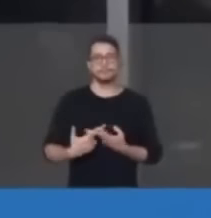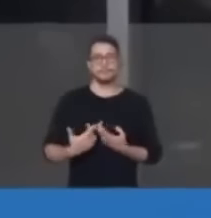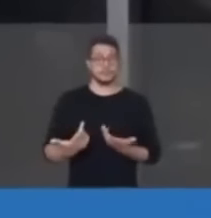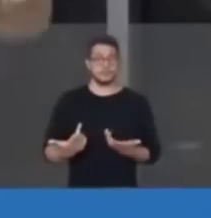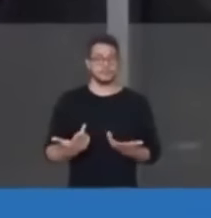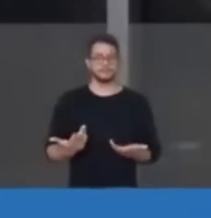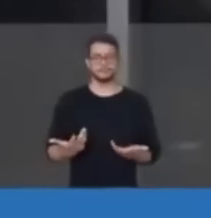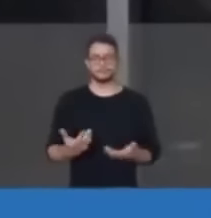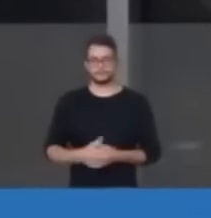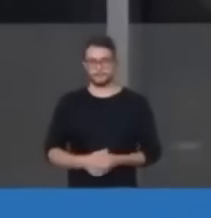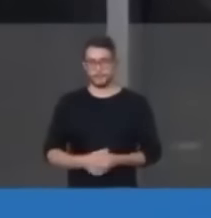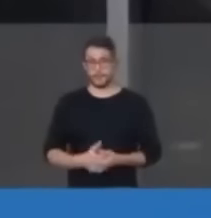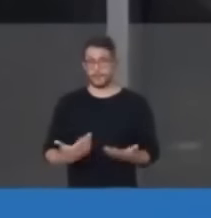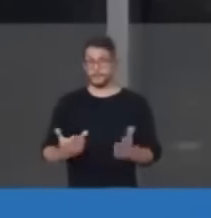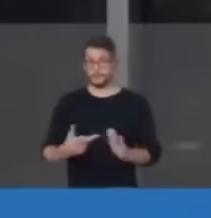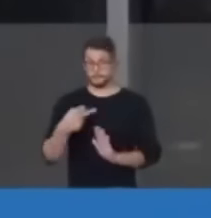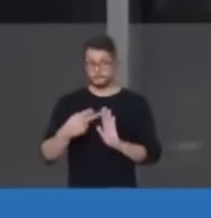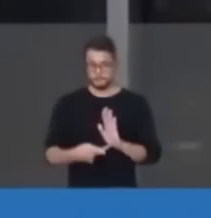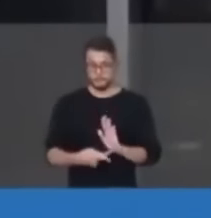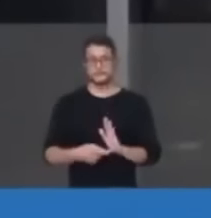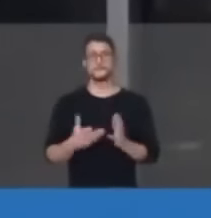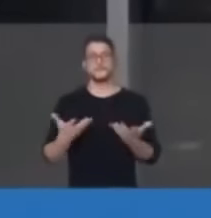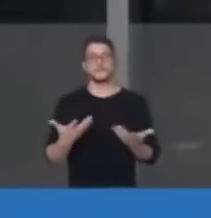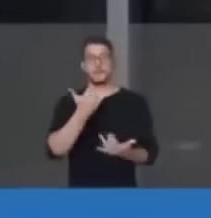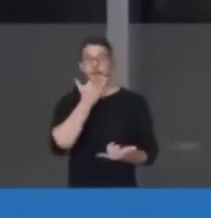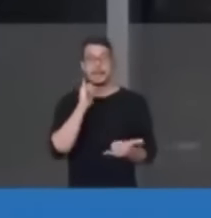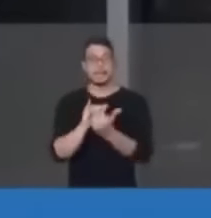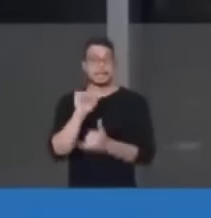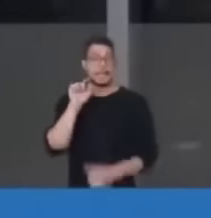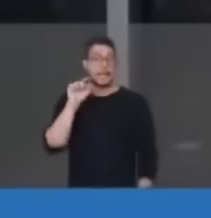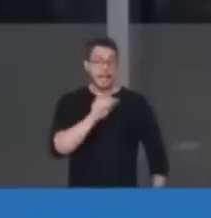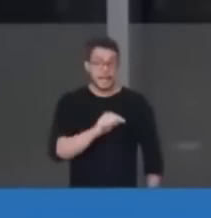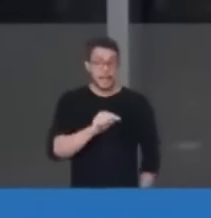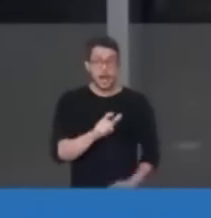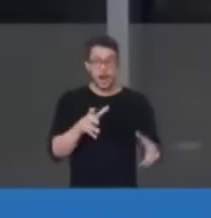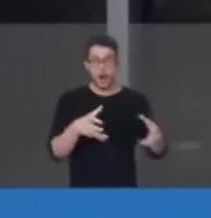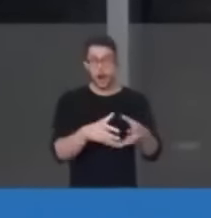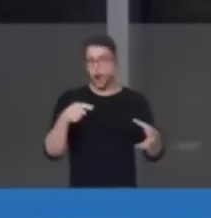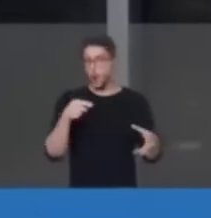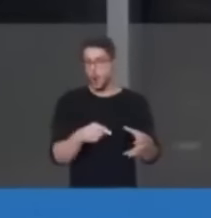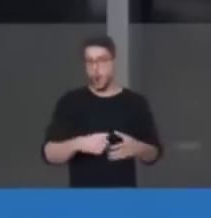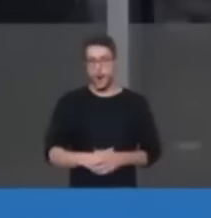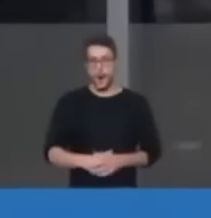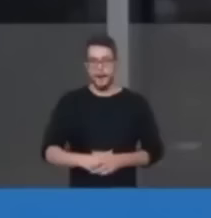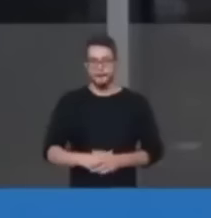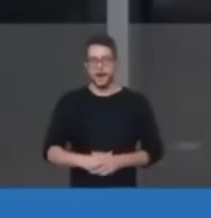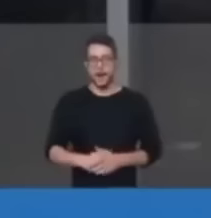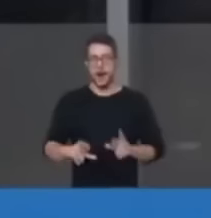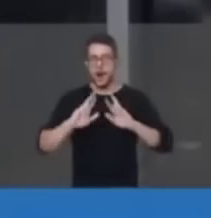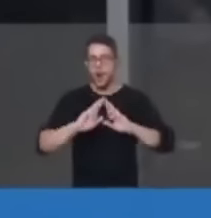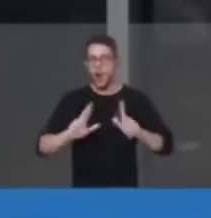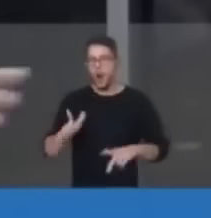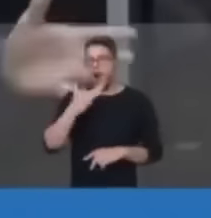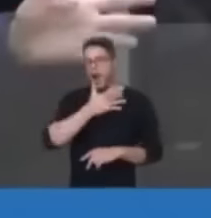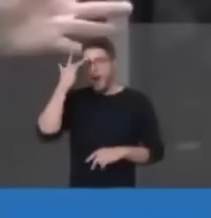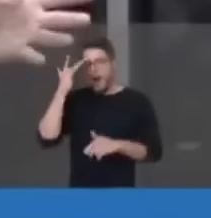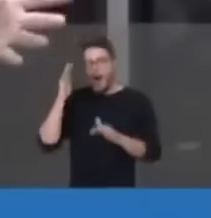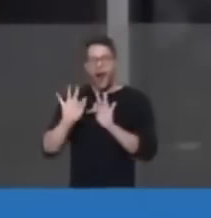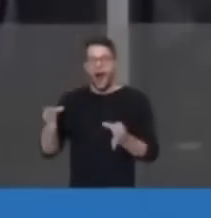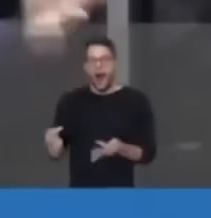nosso país esse projeto de anistia tem esse objetivo garantir esse essa Anistia para esses que participaram